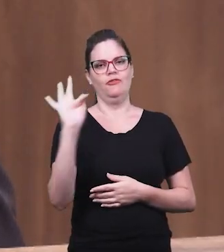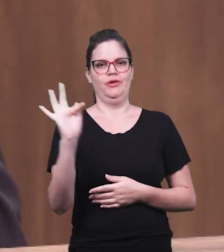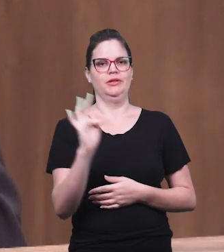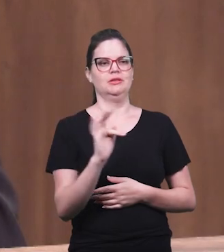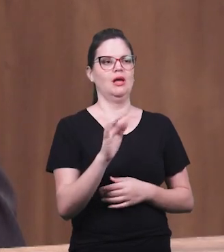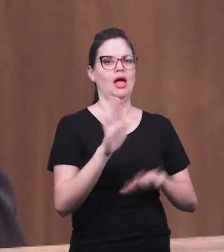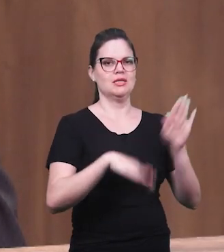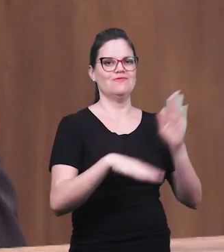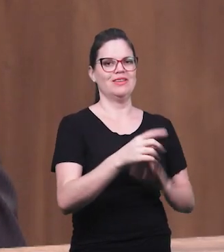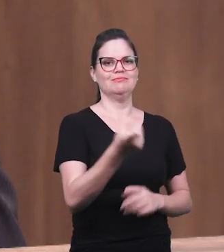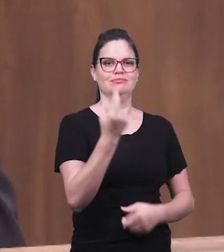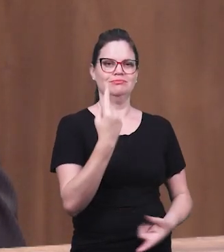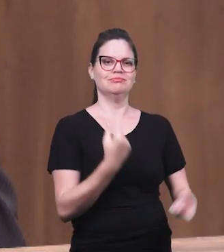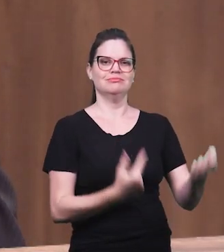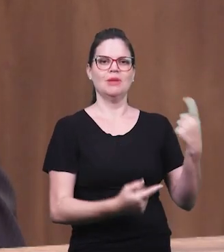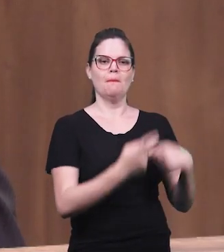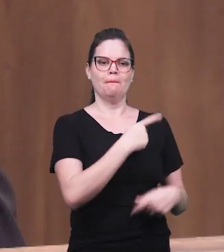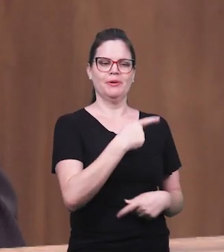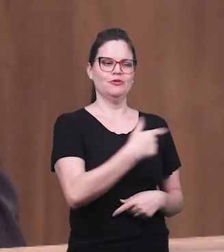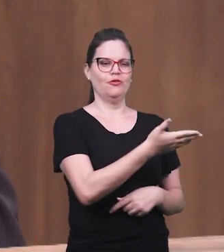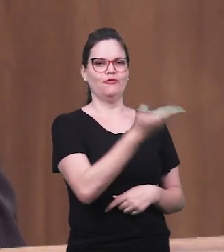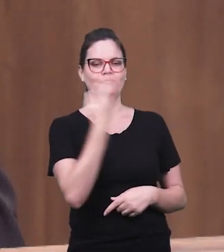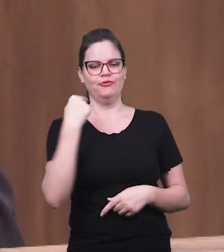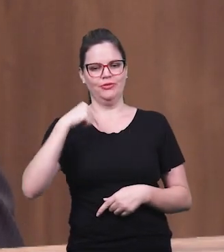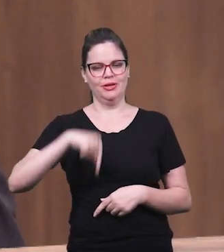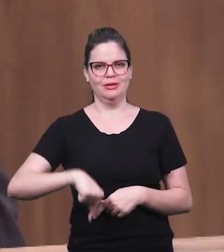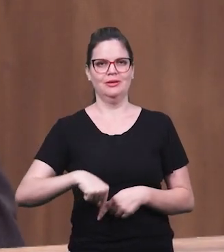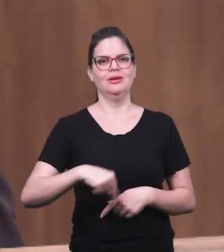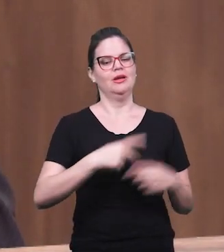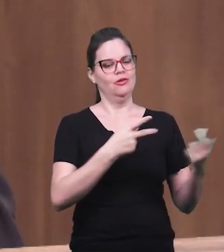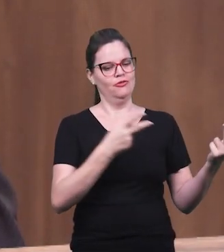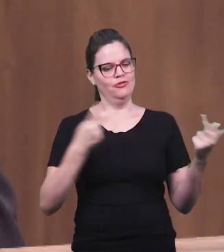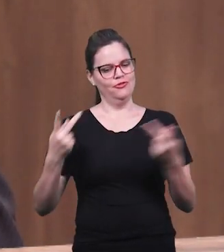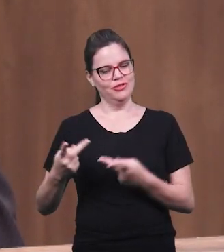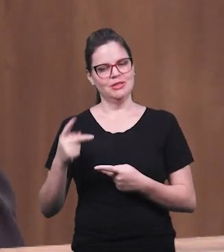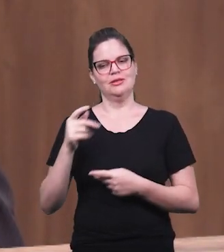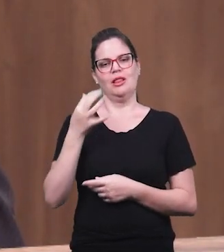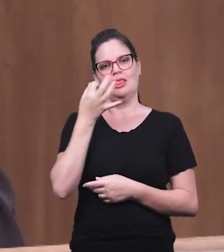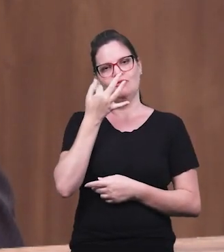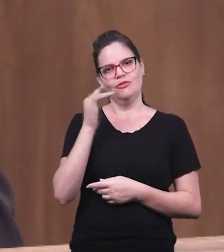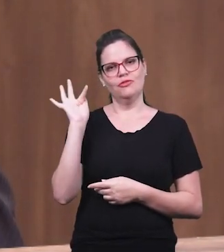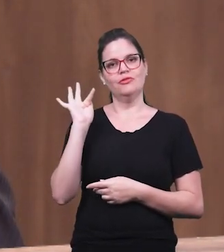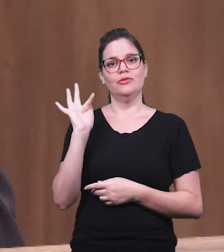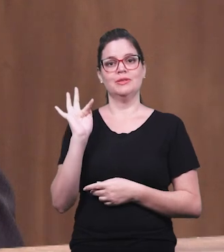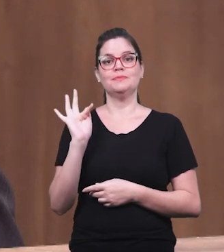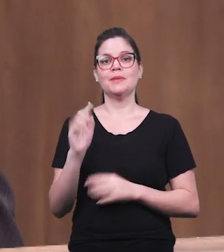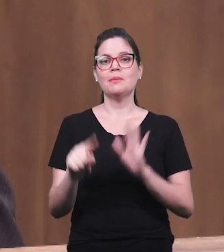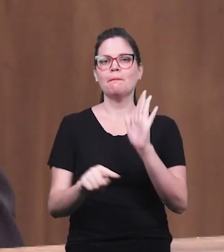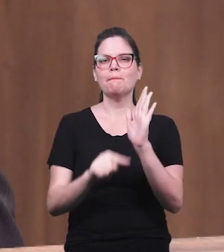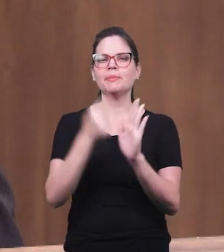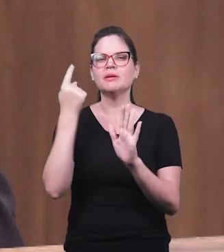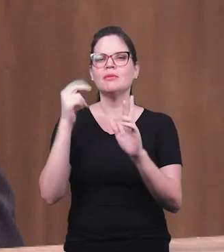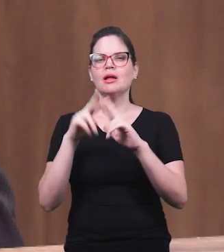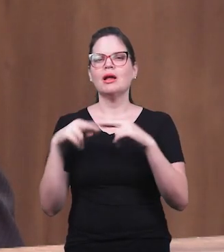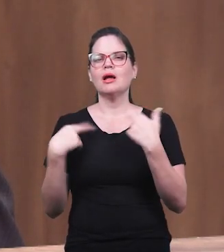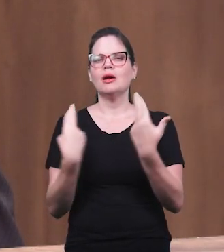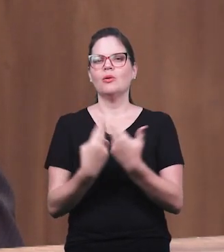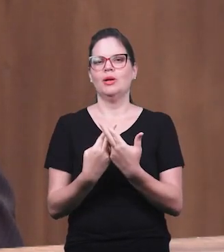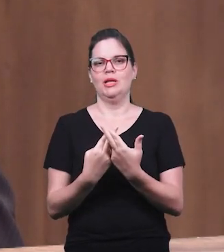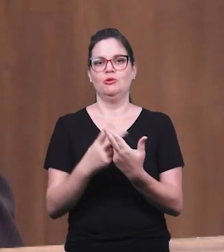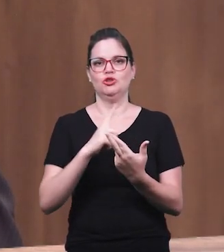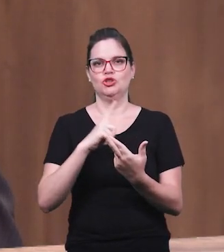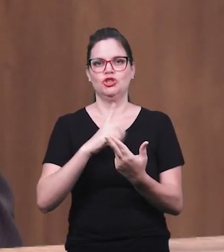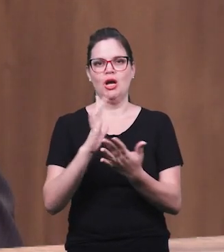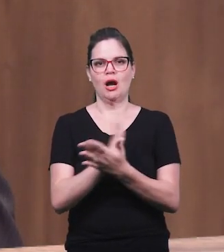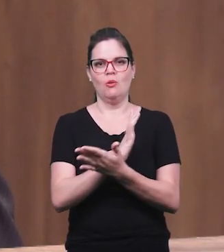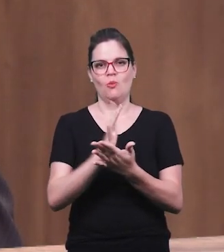Então, o pastor então veio me visitar em Nice, não é? Sim. E nessa primeira reunião, as pessoas que estavam